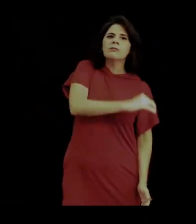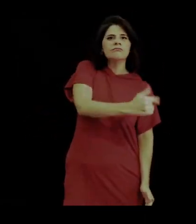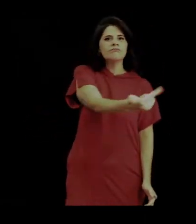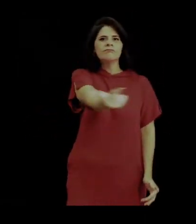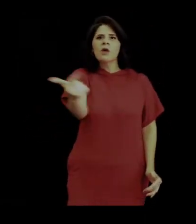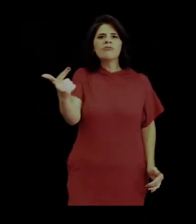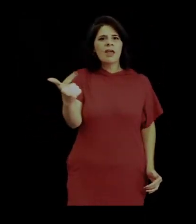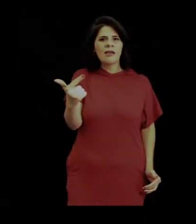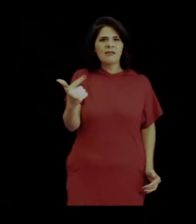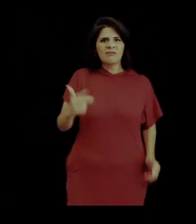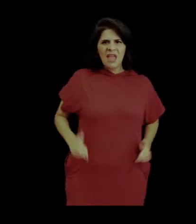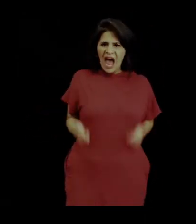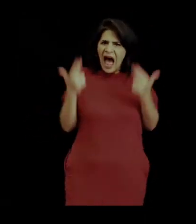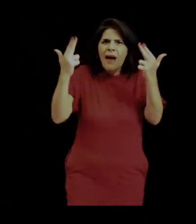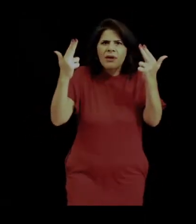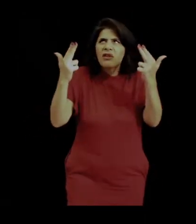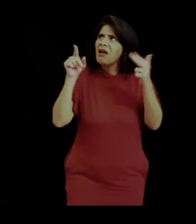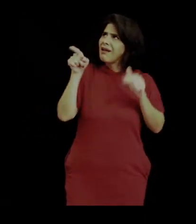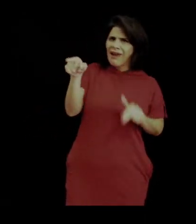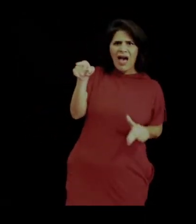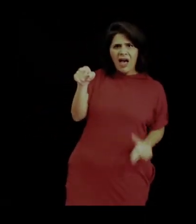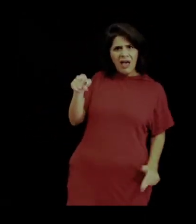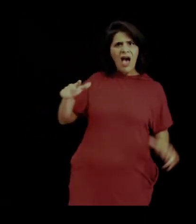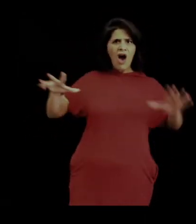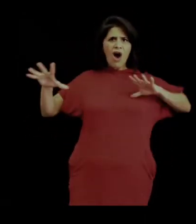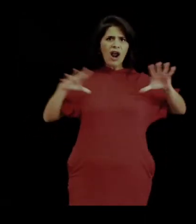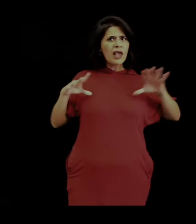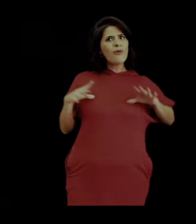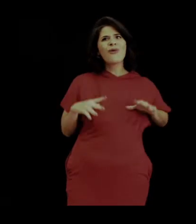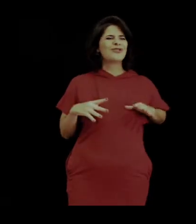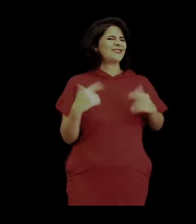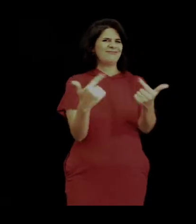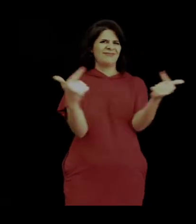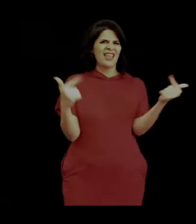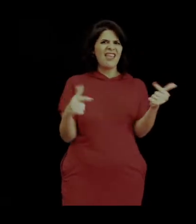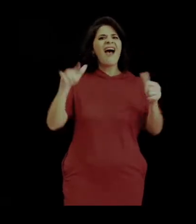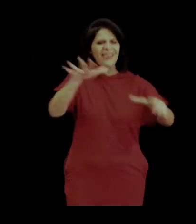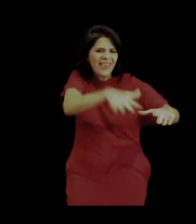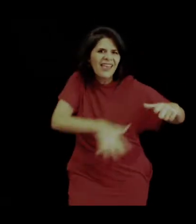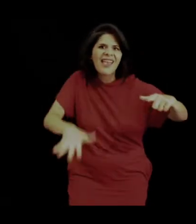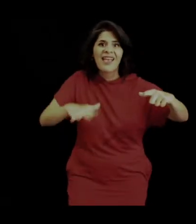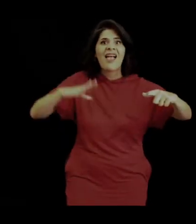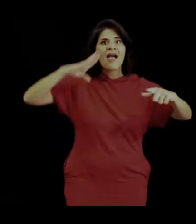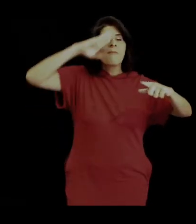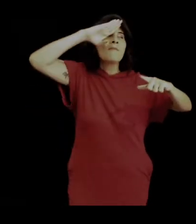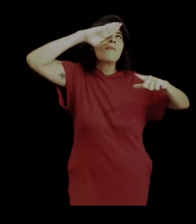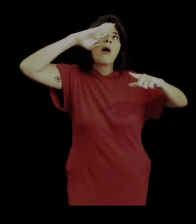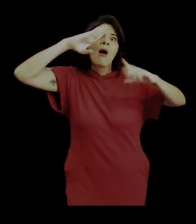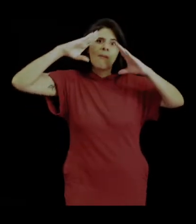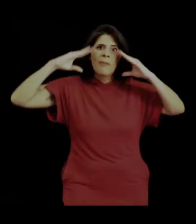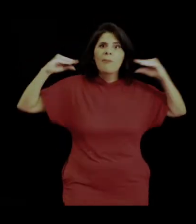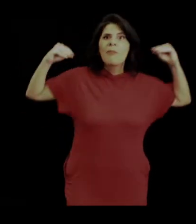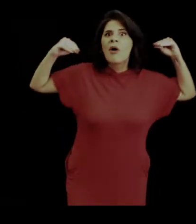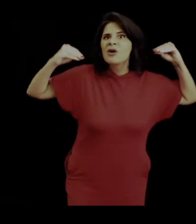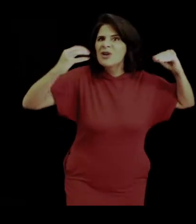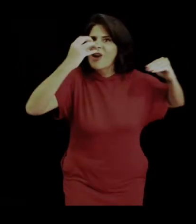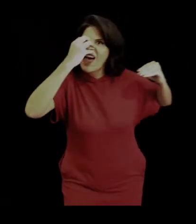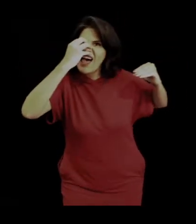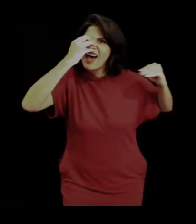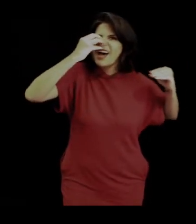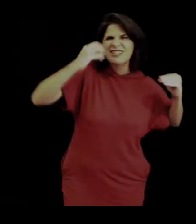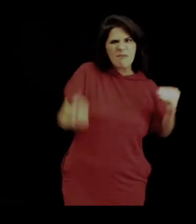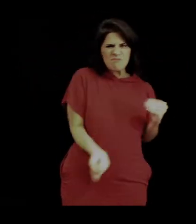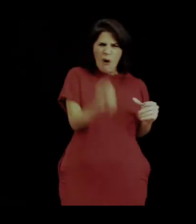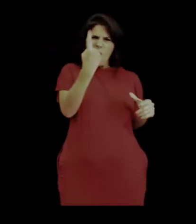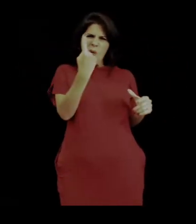volante Ben e Holly e não controlando já tá absurdo Orlândia acabou Zelândia da disso